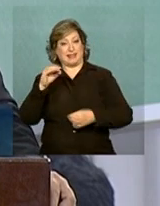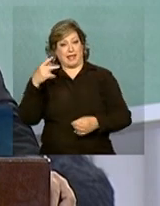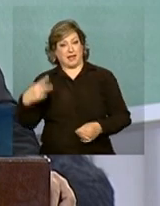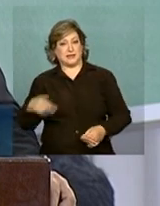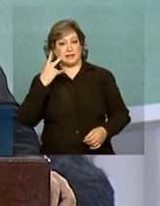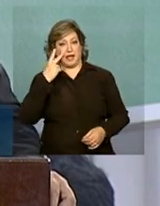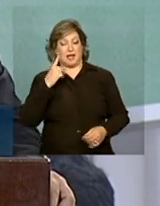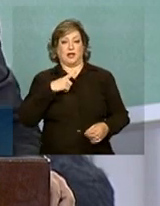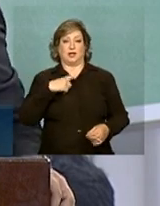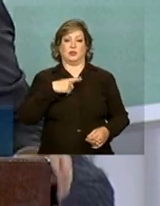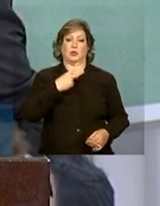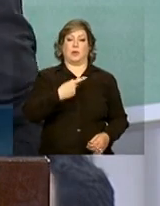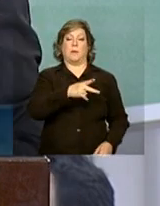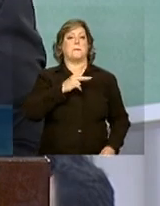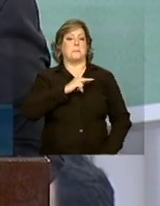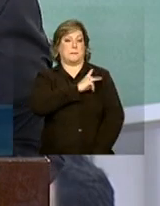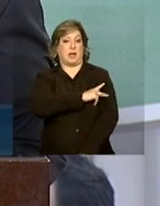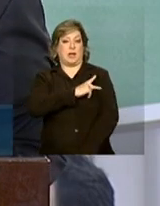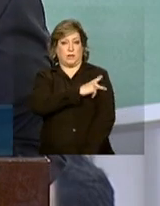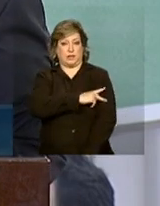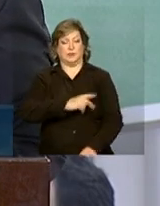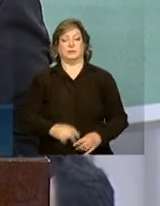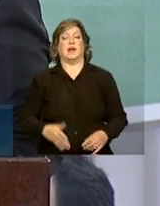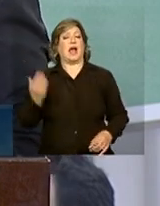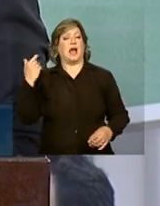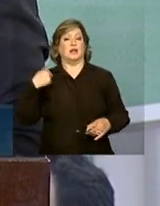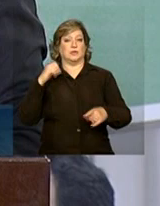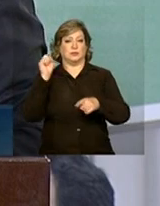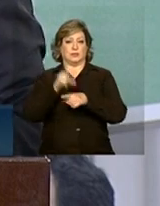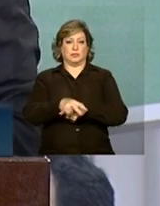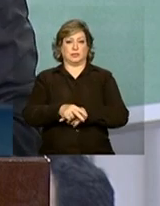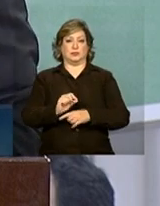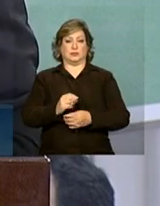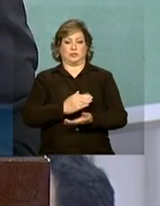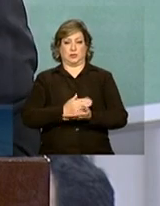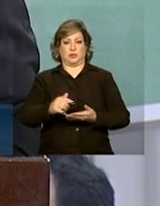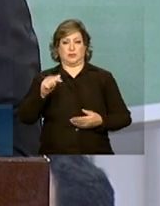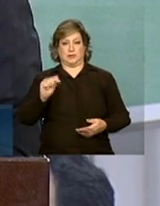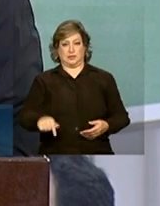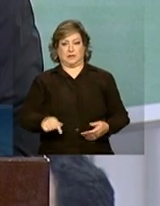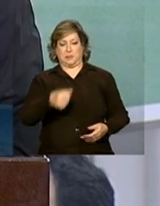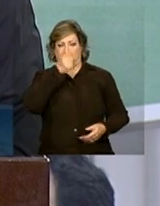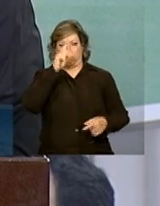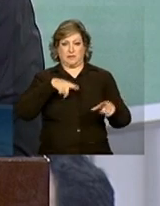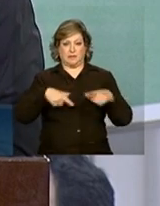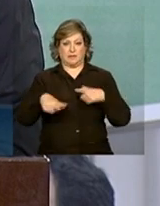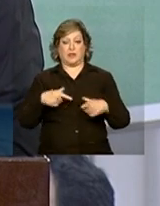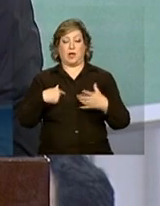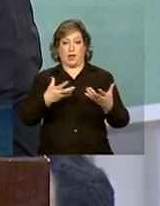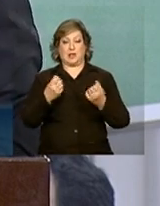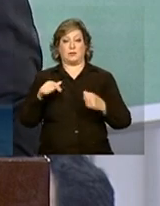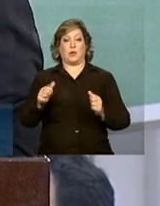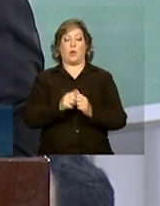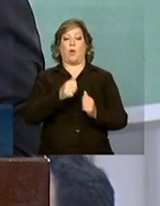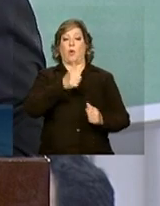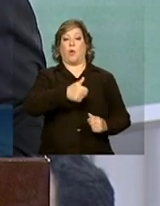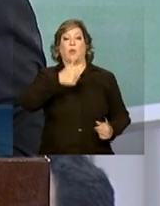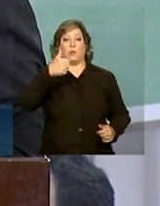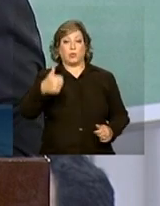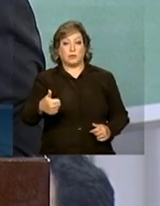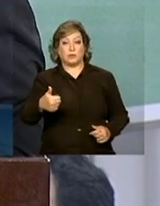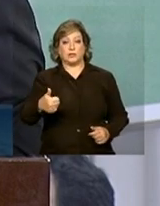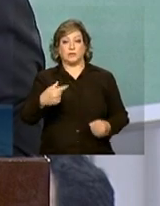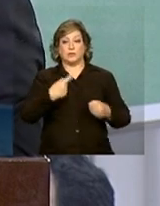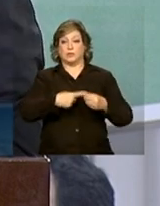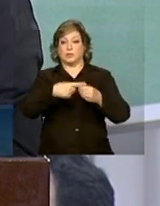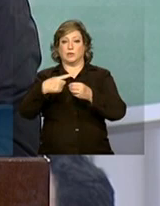Quando assumi a prefeitura em 1º de janeiro desse ano, recebia com 11 postos de saúde, tinha médico em um,